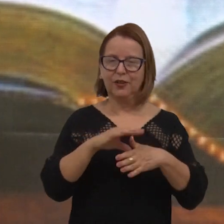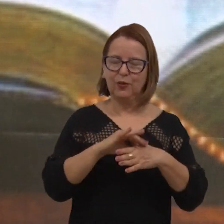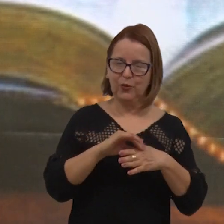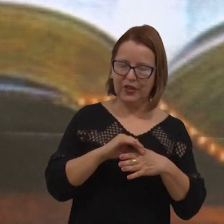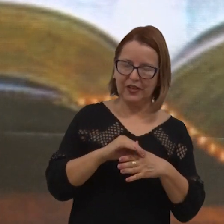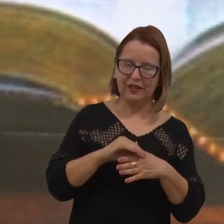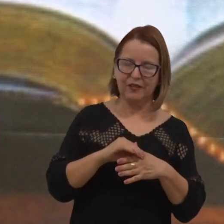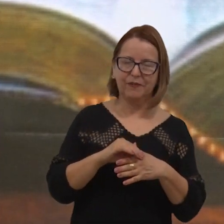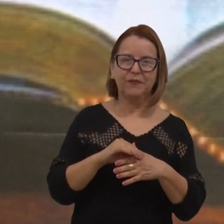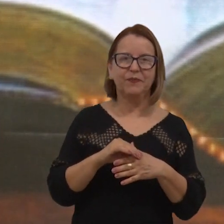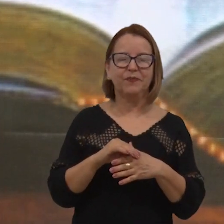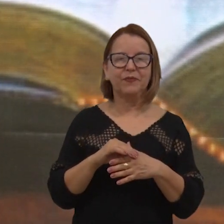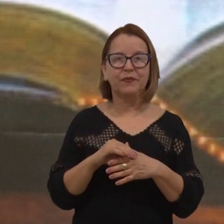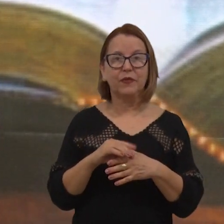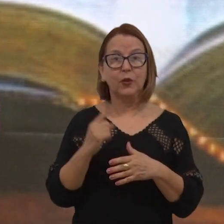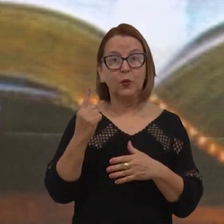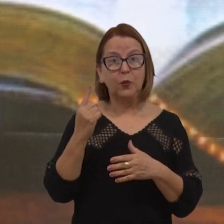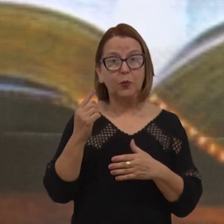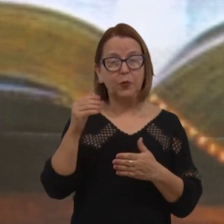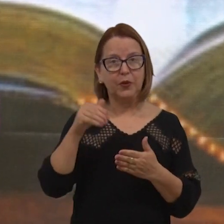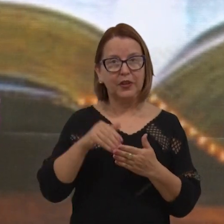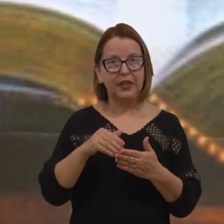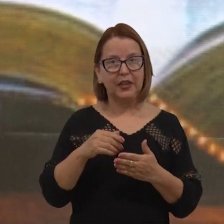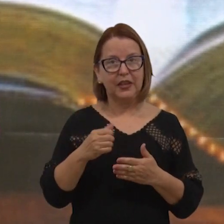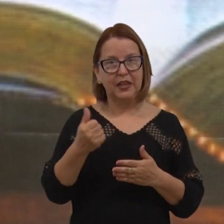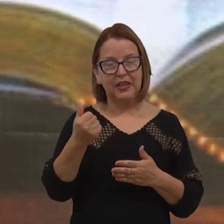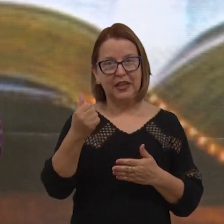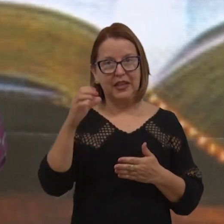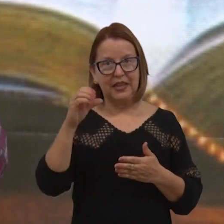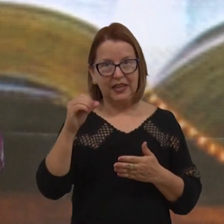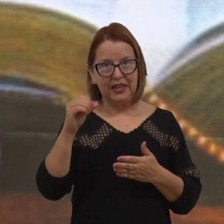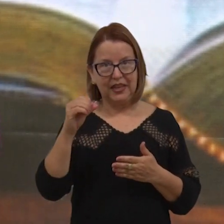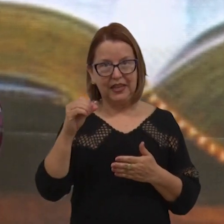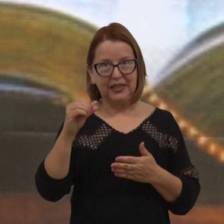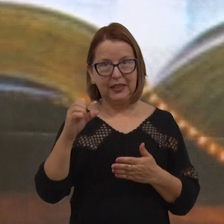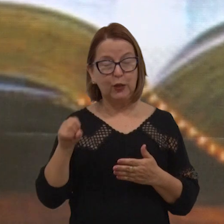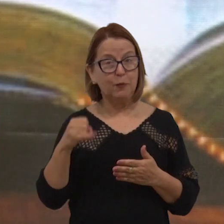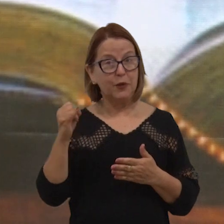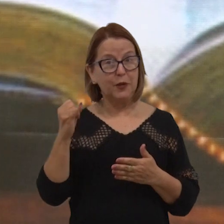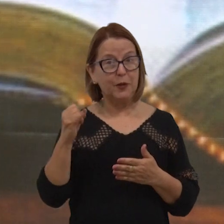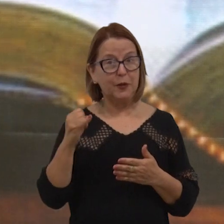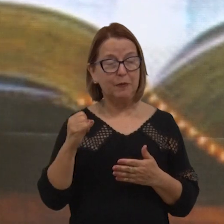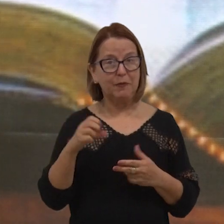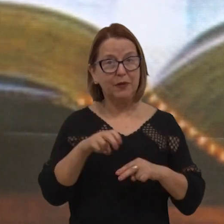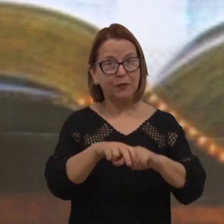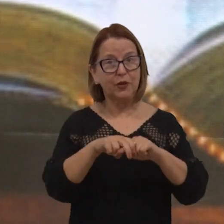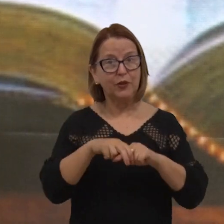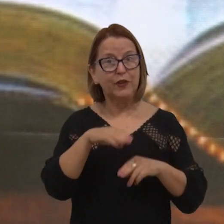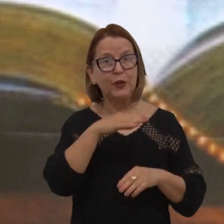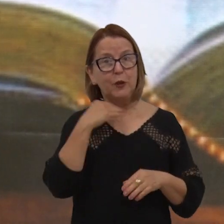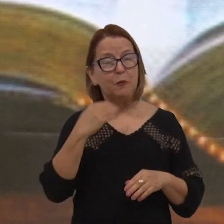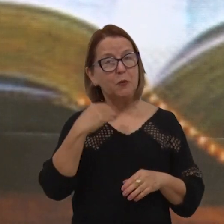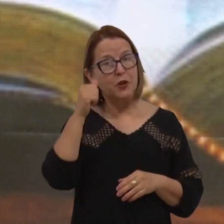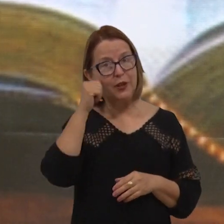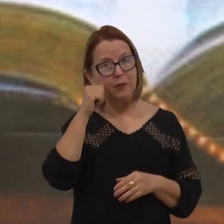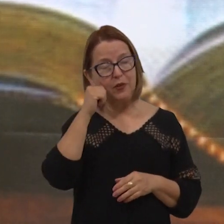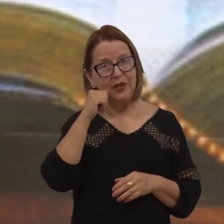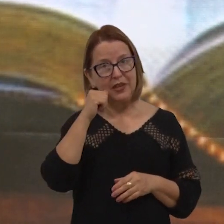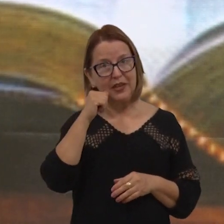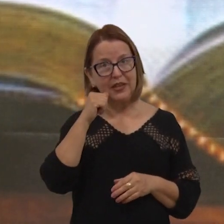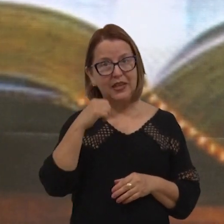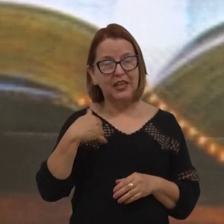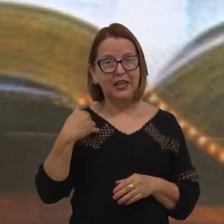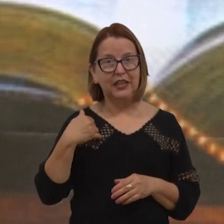consistem em 1 a 10 principais causas de morte nas mulheres com idade inferior